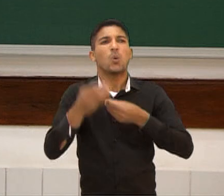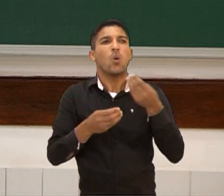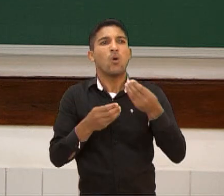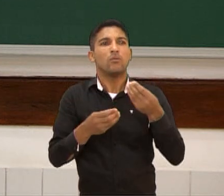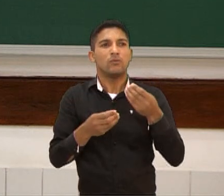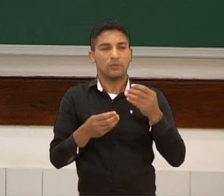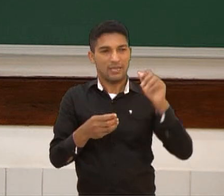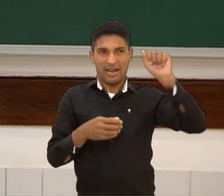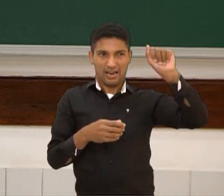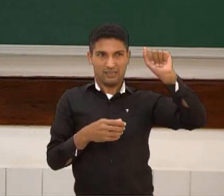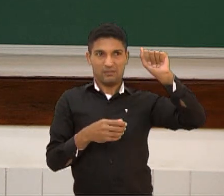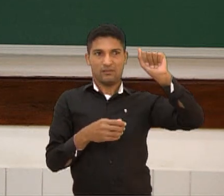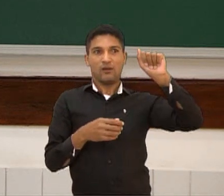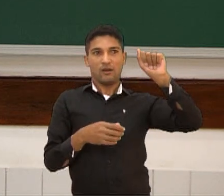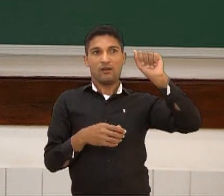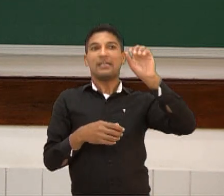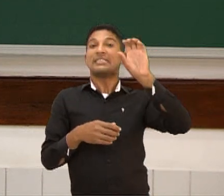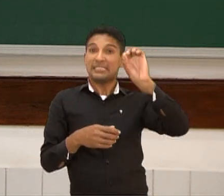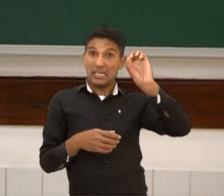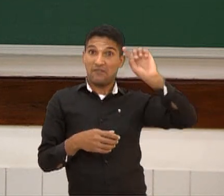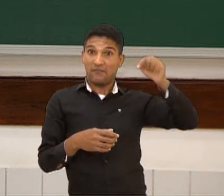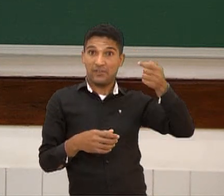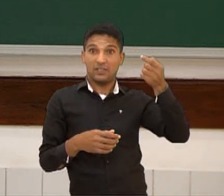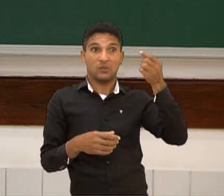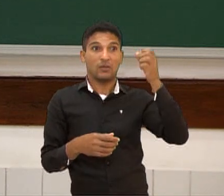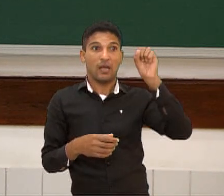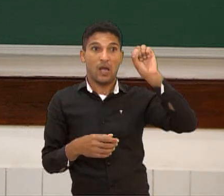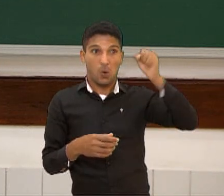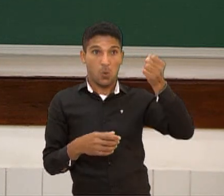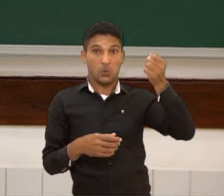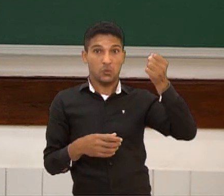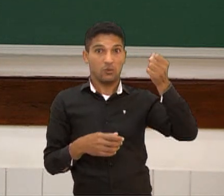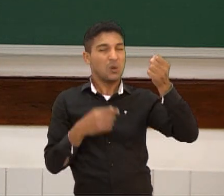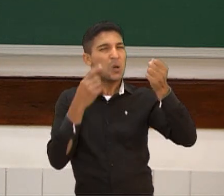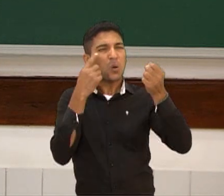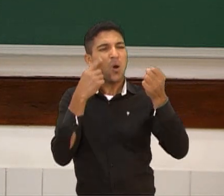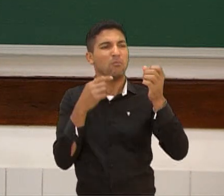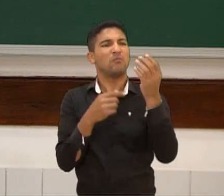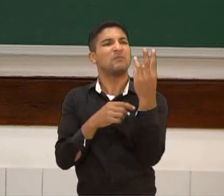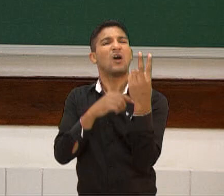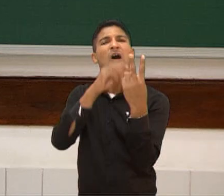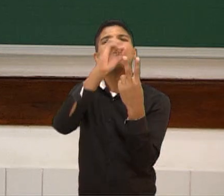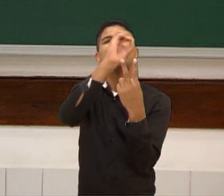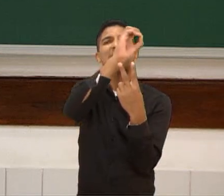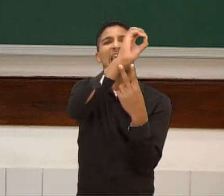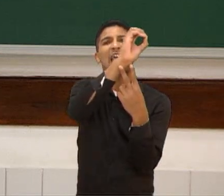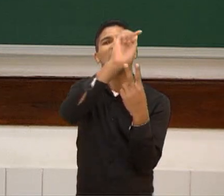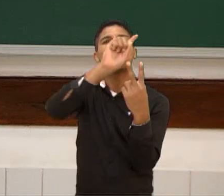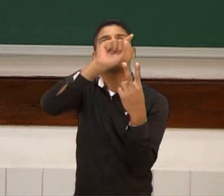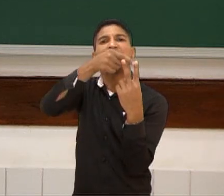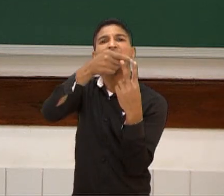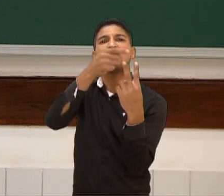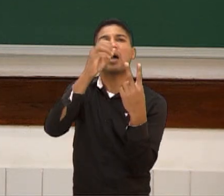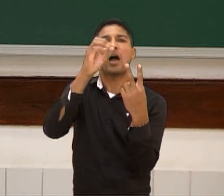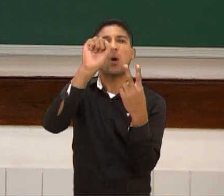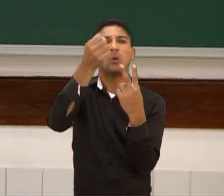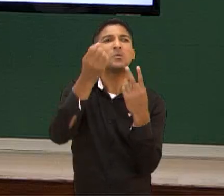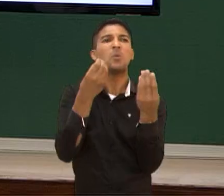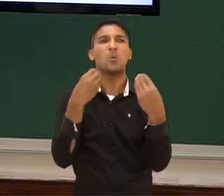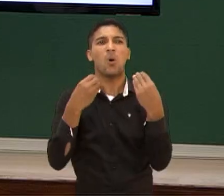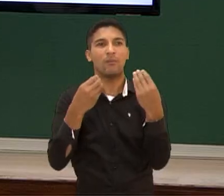desses números, certo? Então, se eu tenho uma casa depois da vírgula, até a professora vai voltar aqui um pouquinho, eu vou ler o